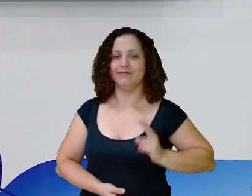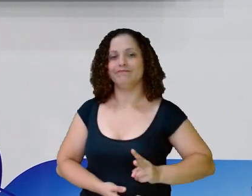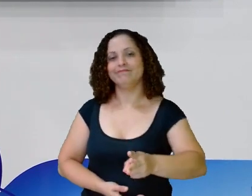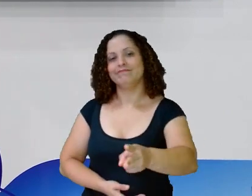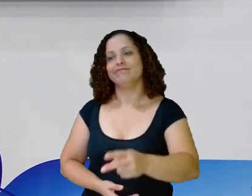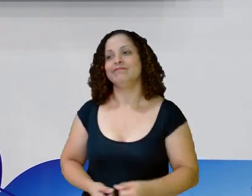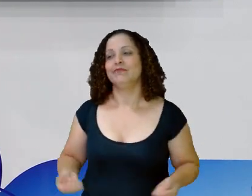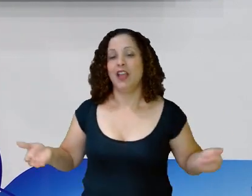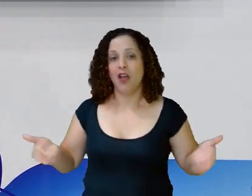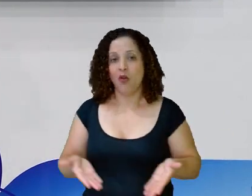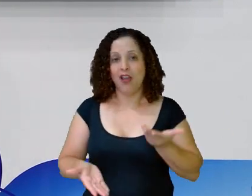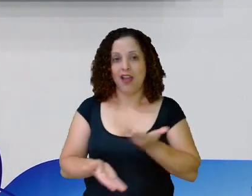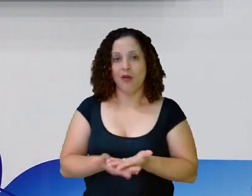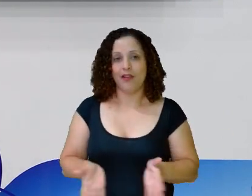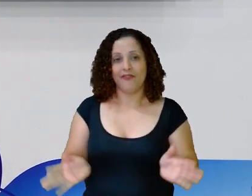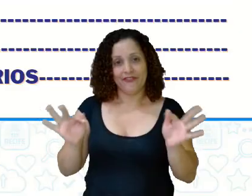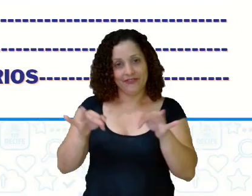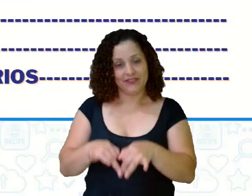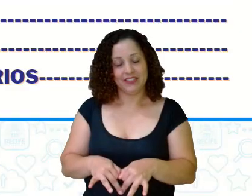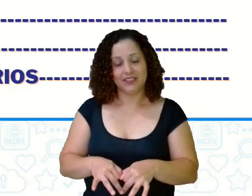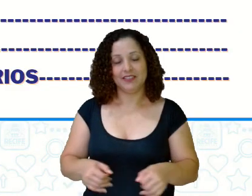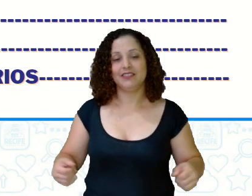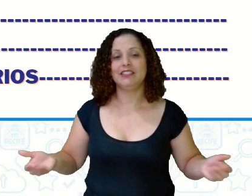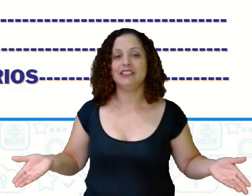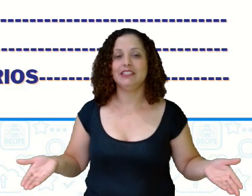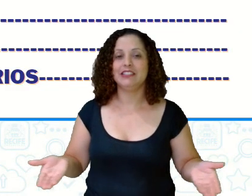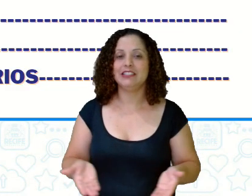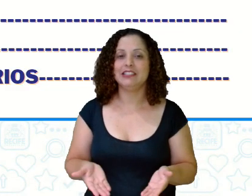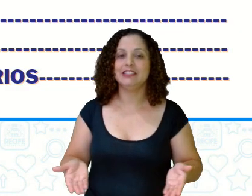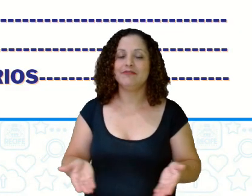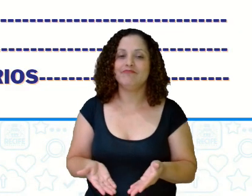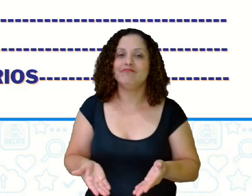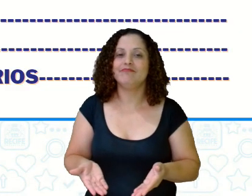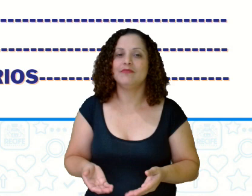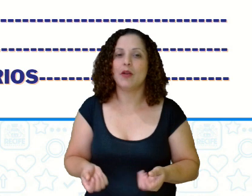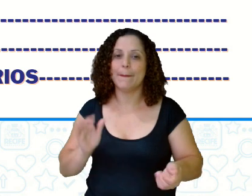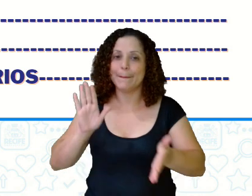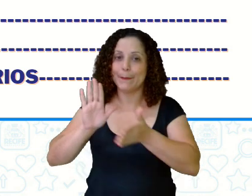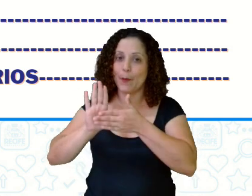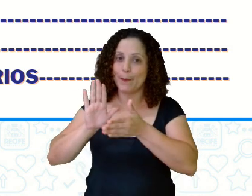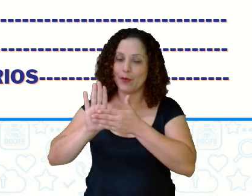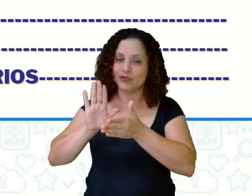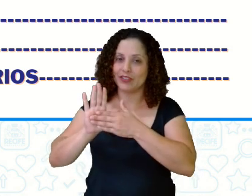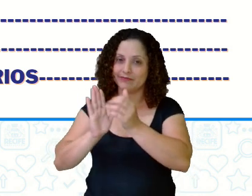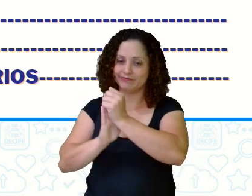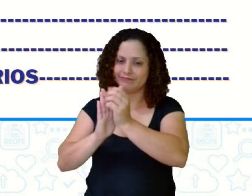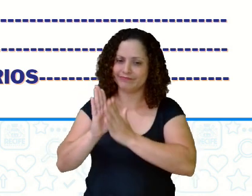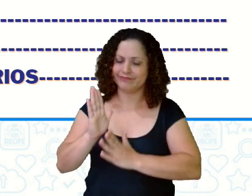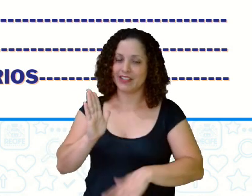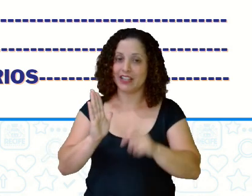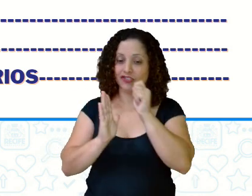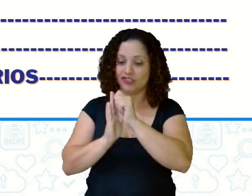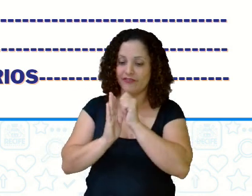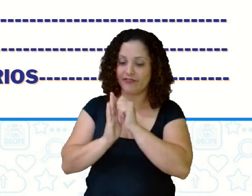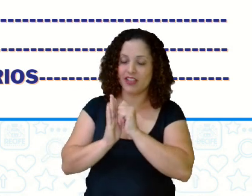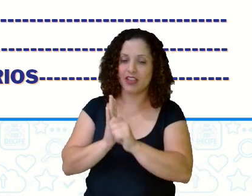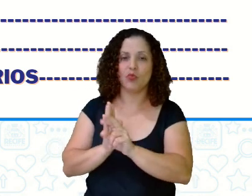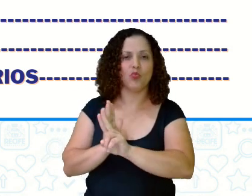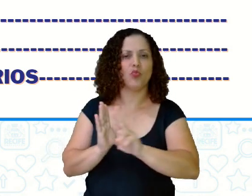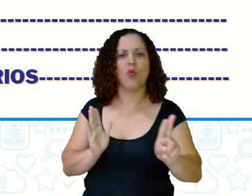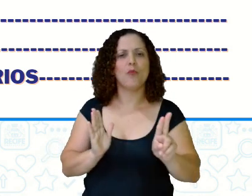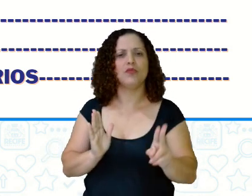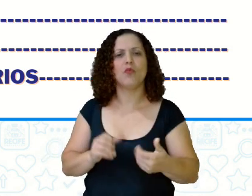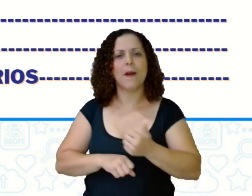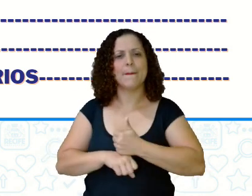Bom, nossa aula já está chegando ao fim, eu quero deixar aqui para vocês uma proposta que é o seguinte: escreva o nome de uma profissão